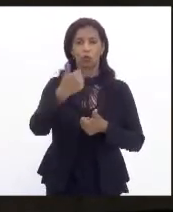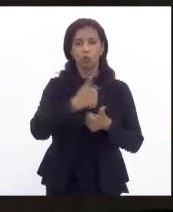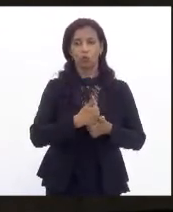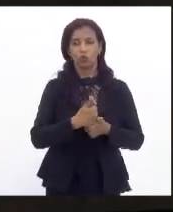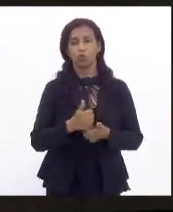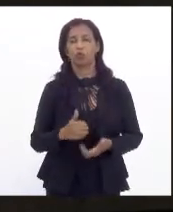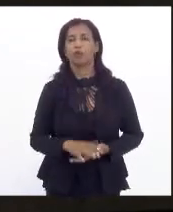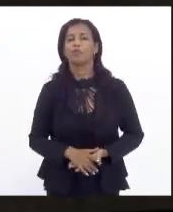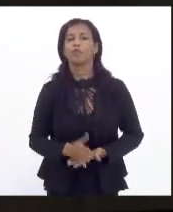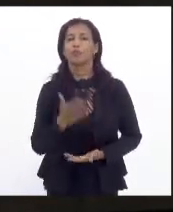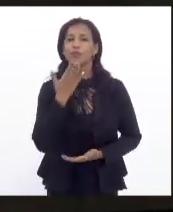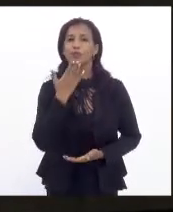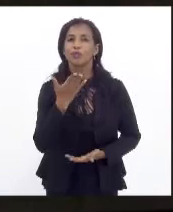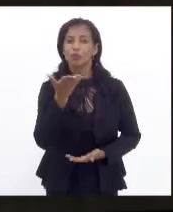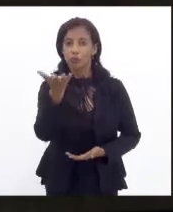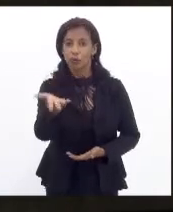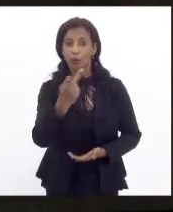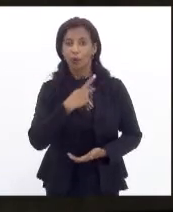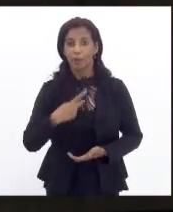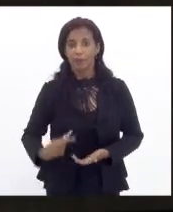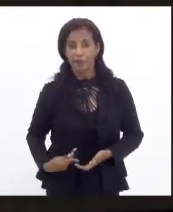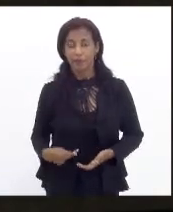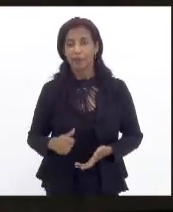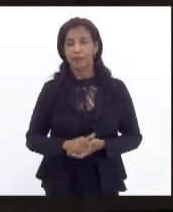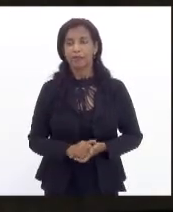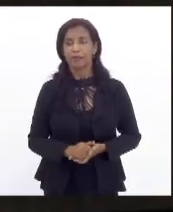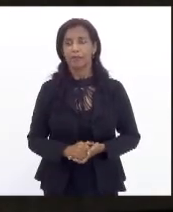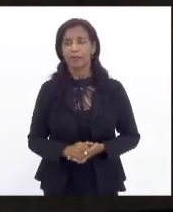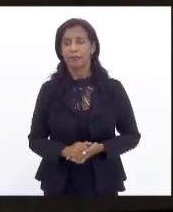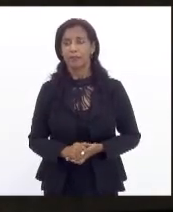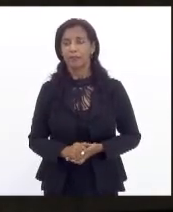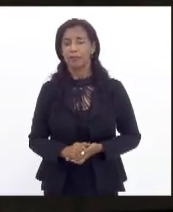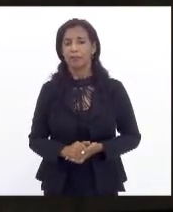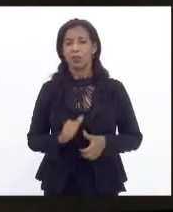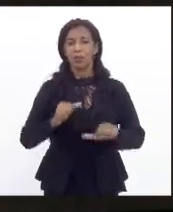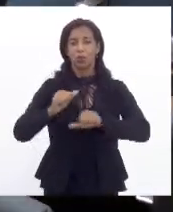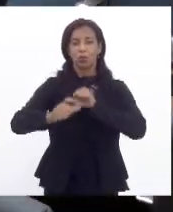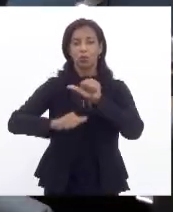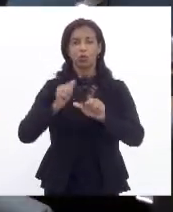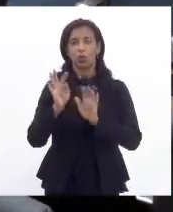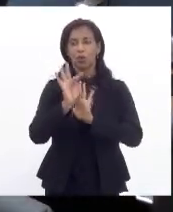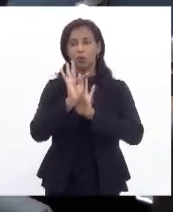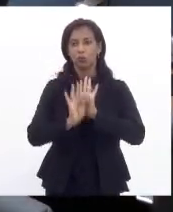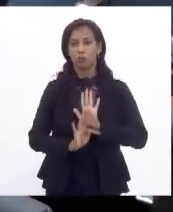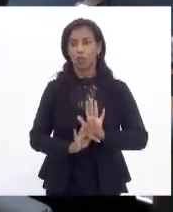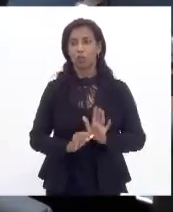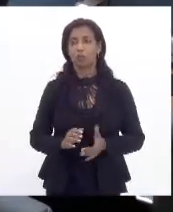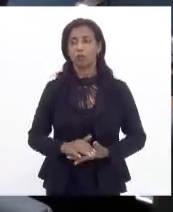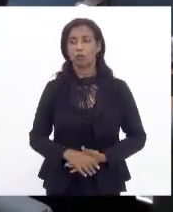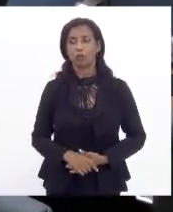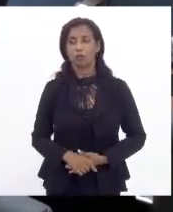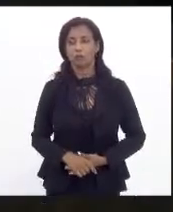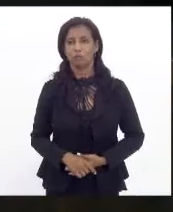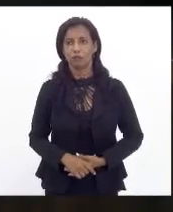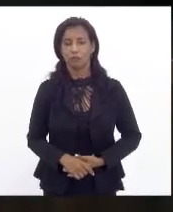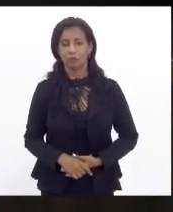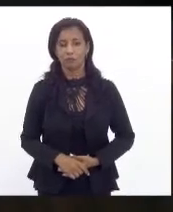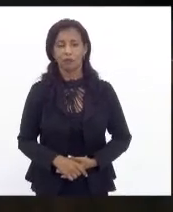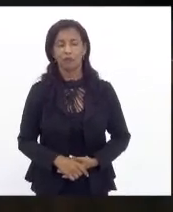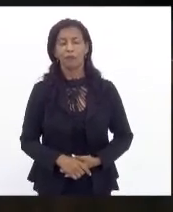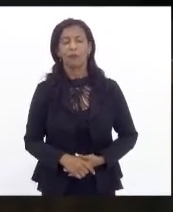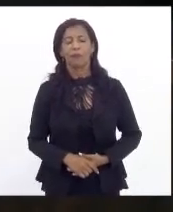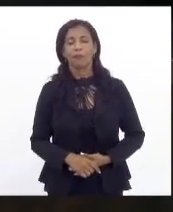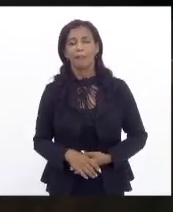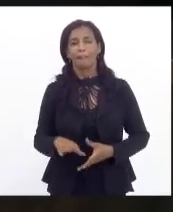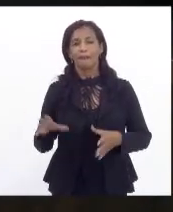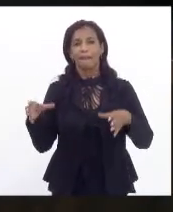substitutivo e pedindo a Vossa Excelência forma final de redação. É o parecer. Presidência defere.